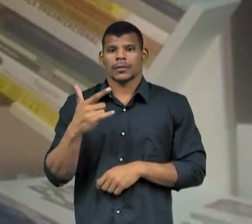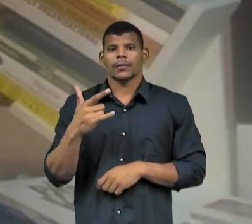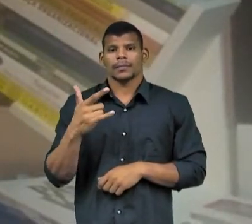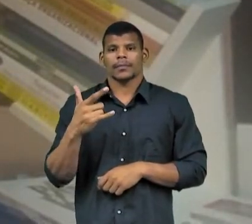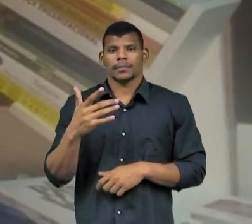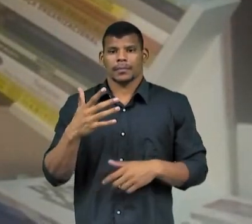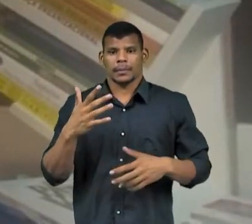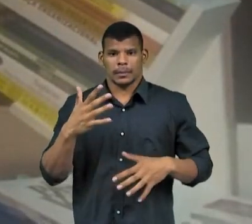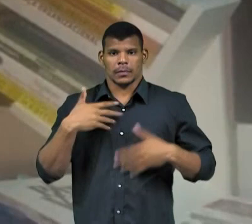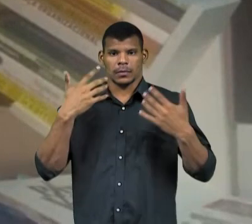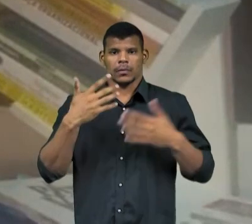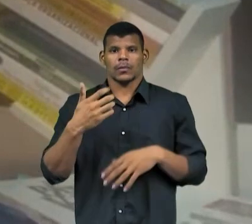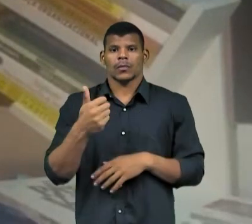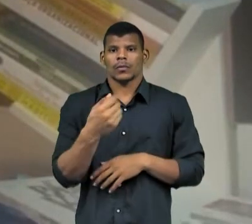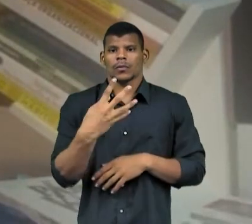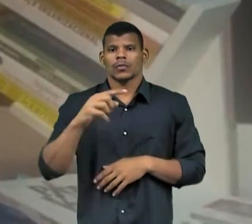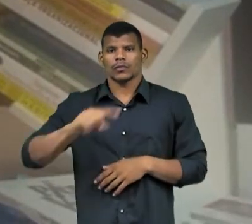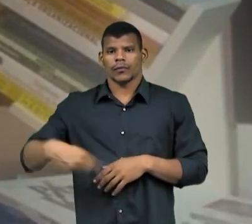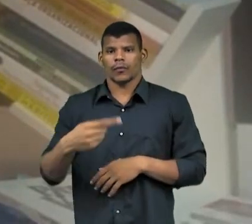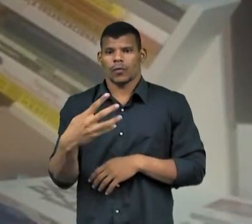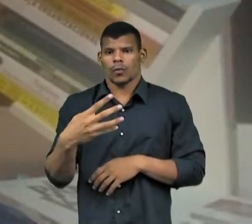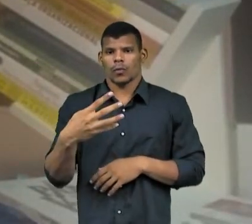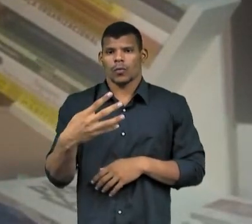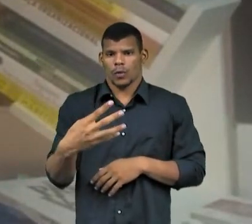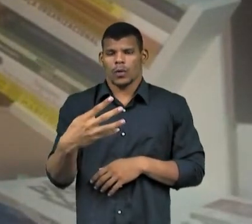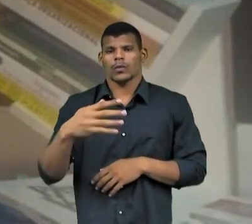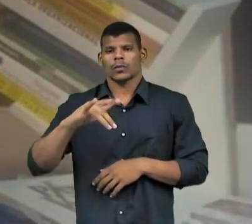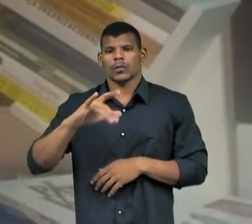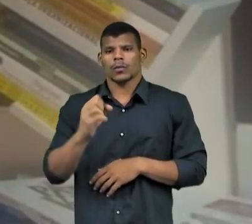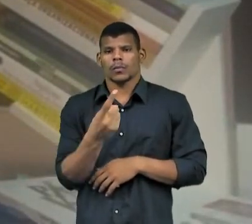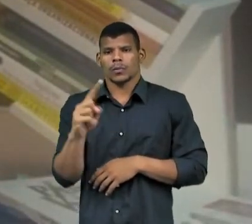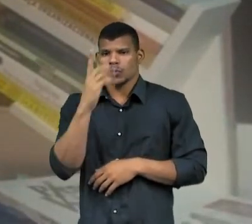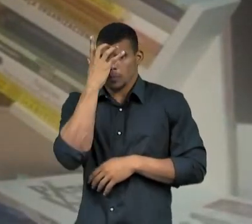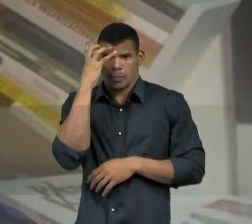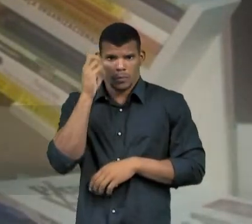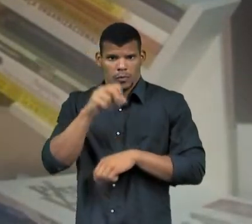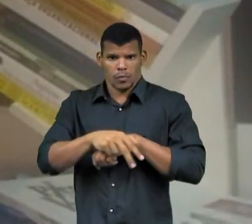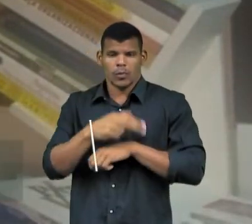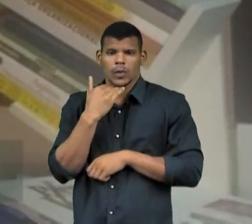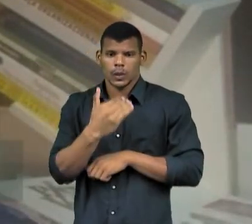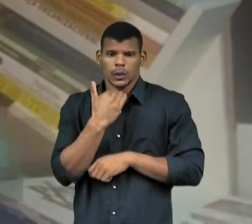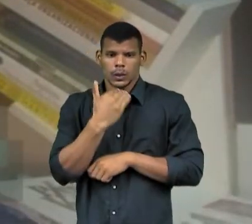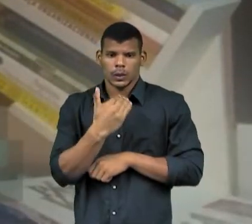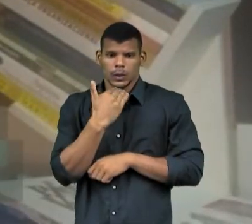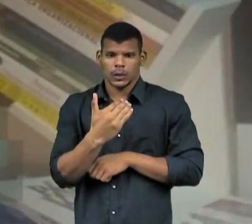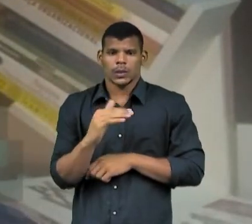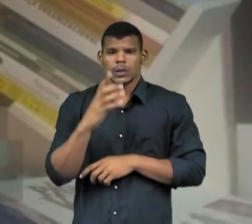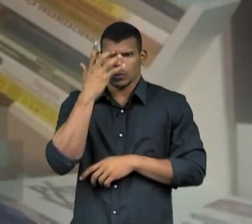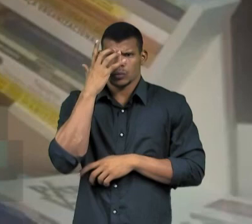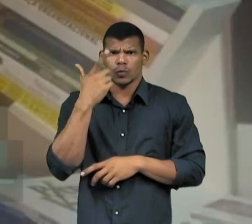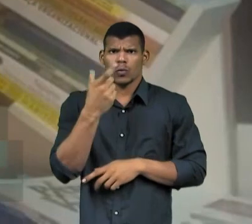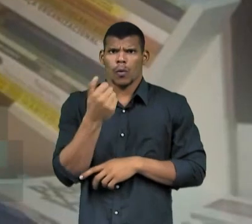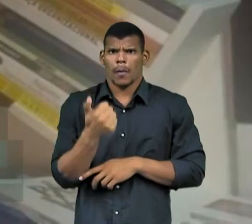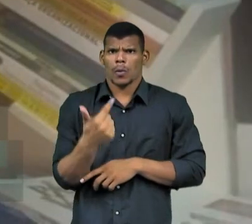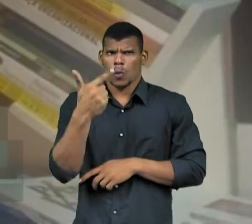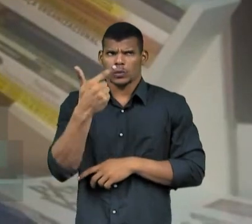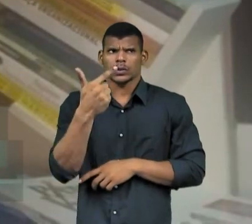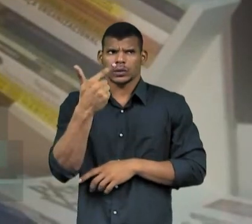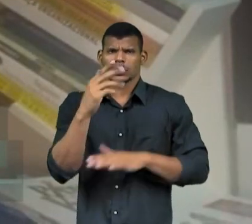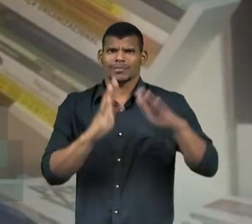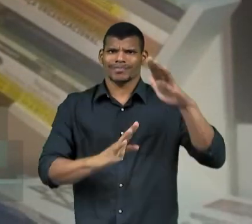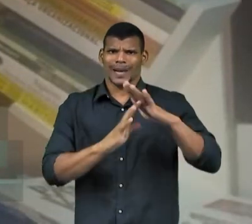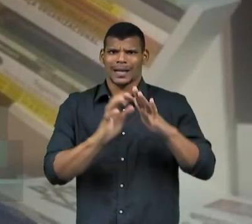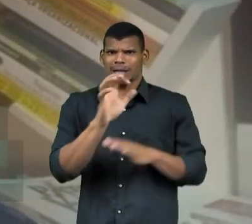com 14,4 milhões de desempregados, o maior índice desde 2012. Mas